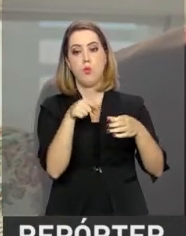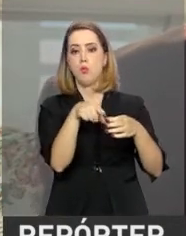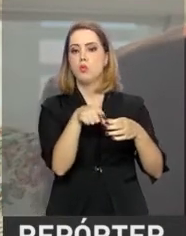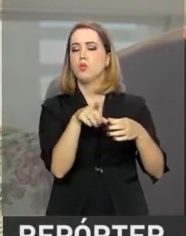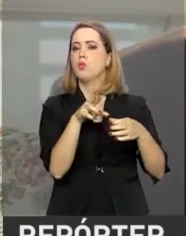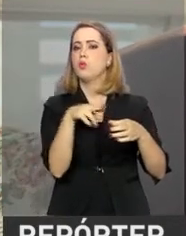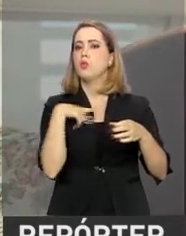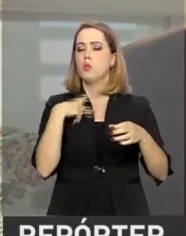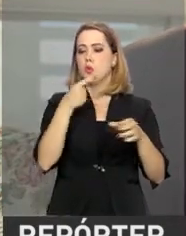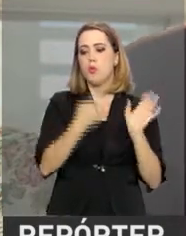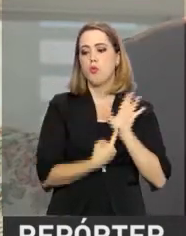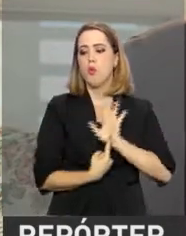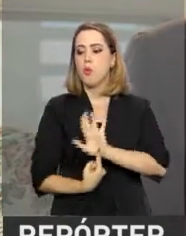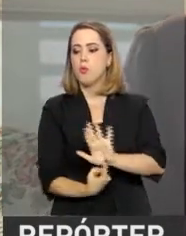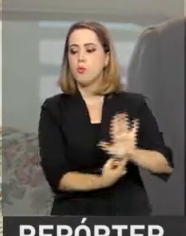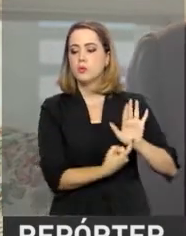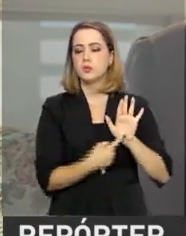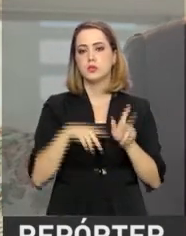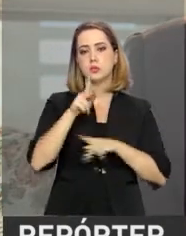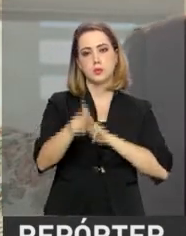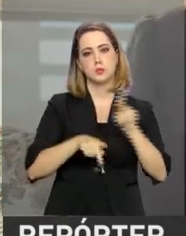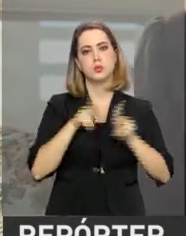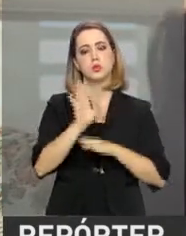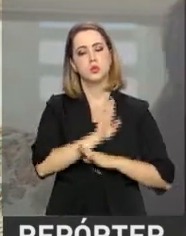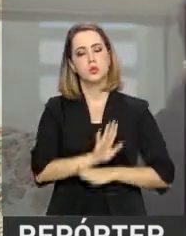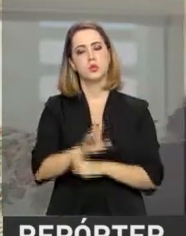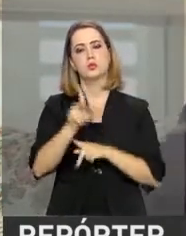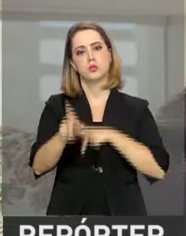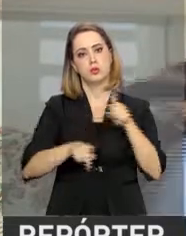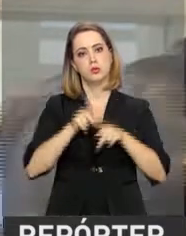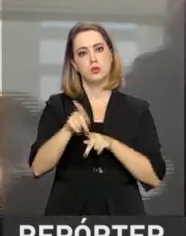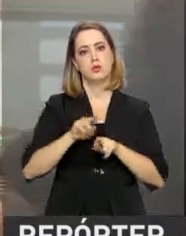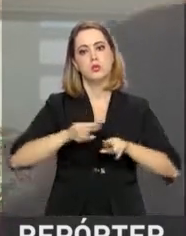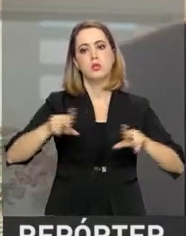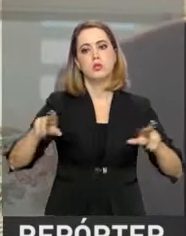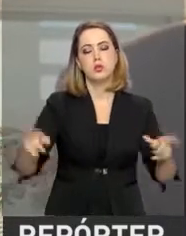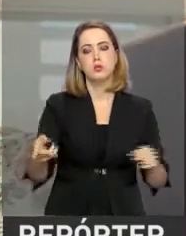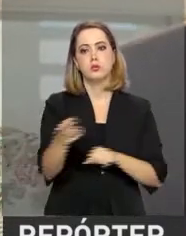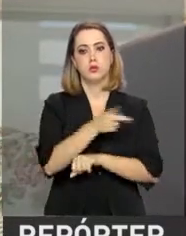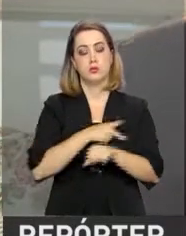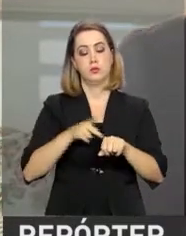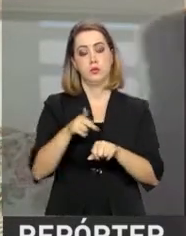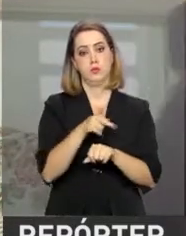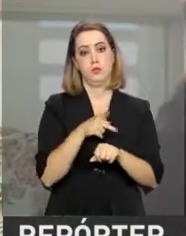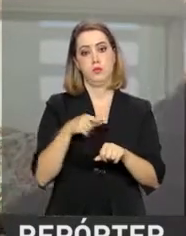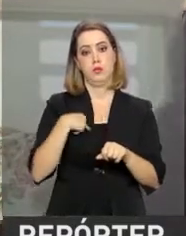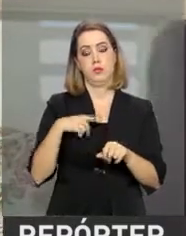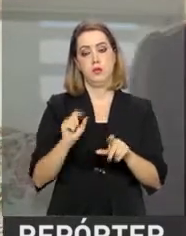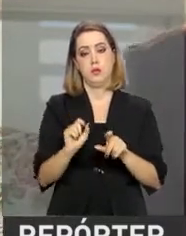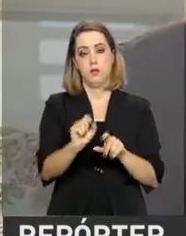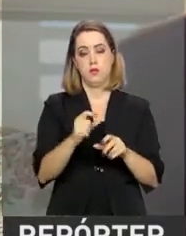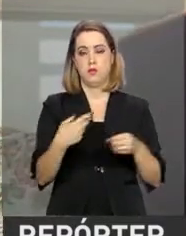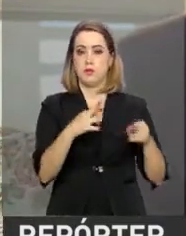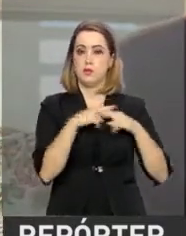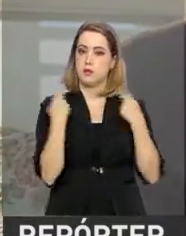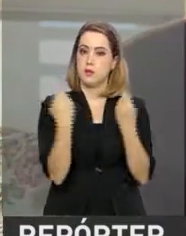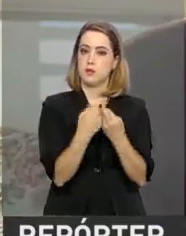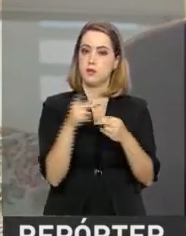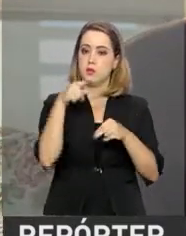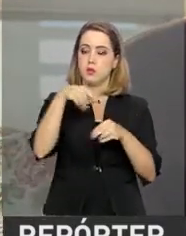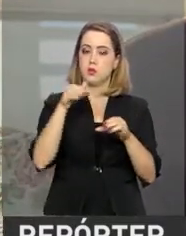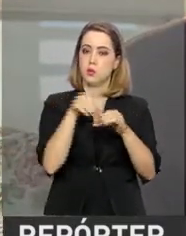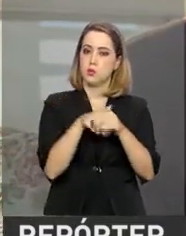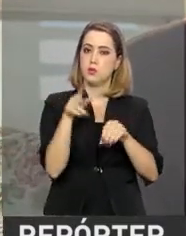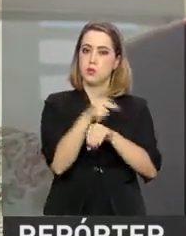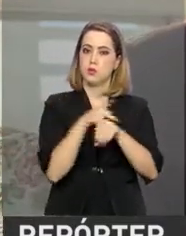para as pessoas e então a índia decidiu fazer muitas das reuniões por todo o país e também queremos que a cúpula tem o foco na juventude